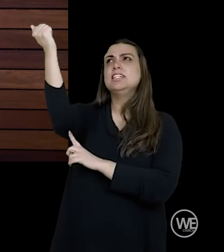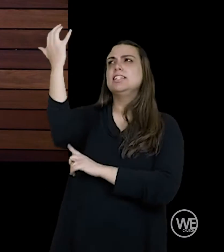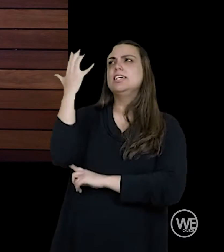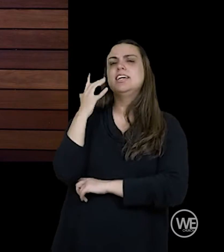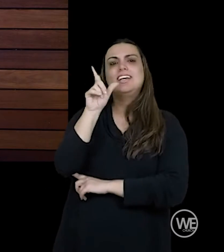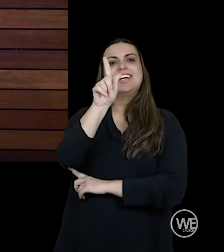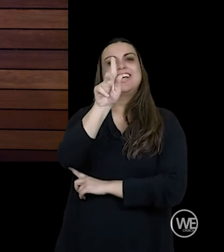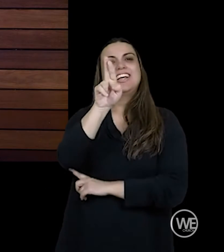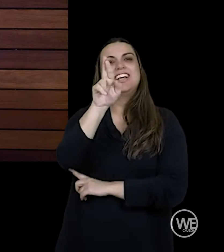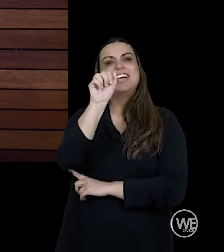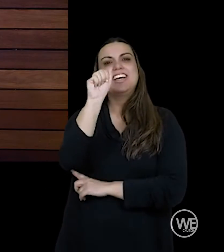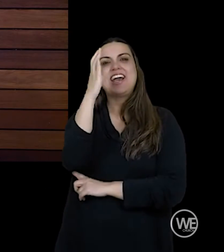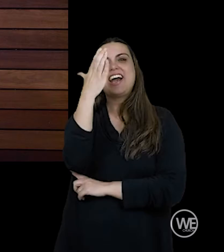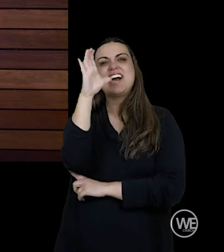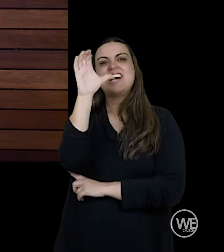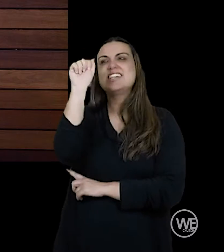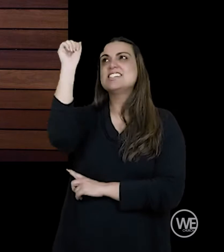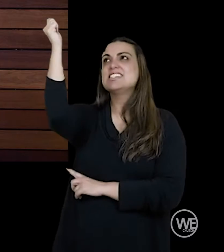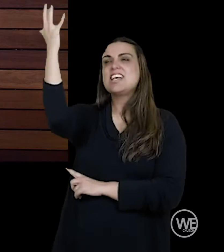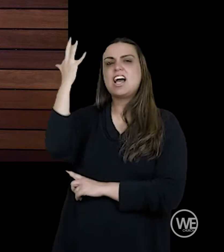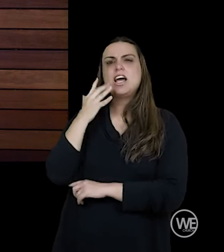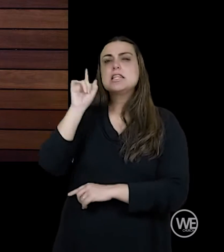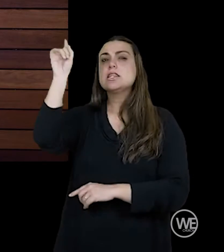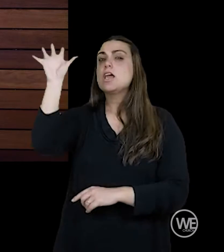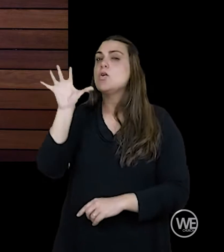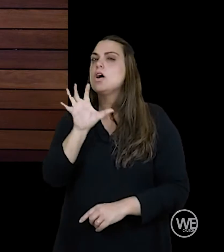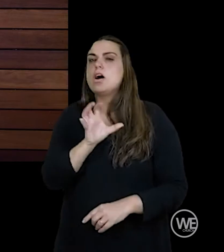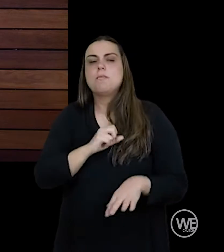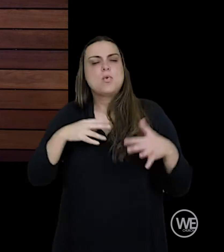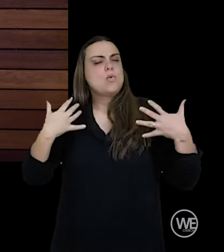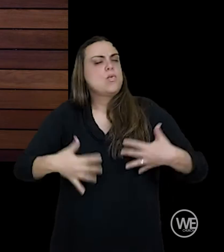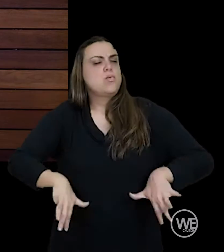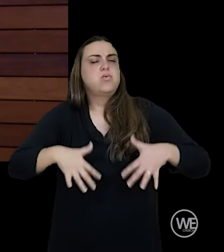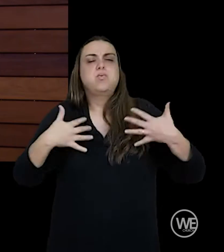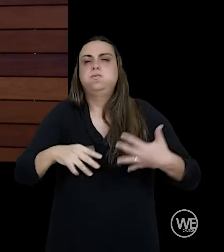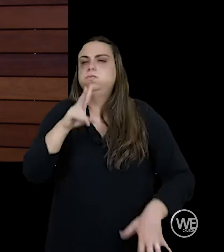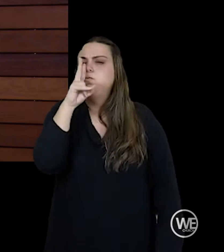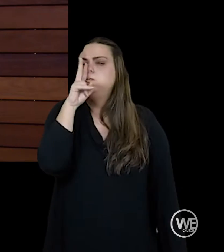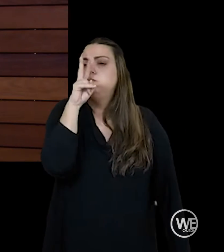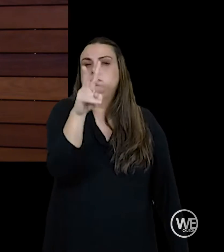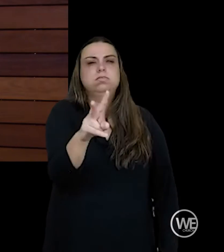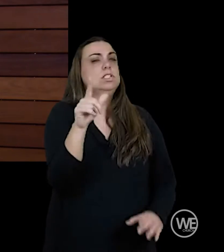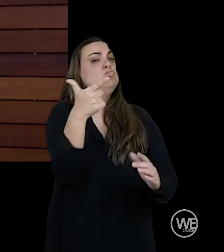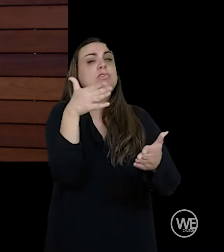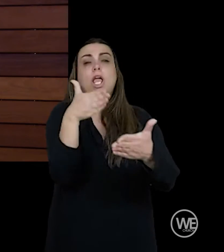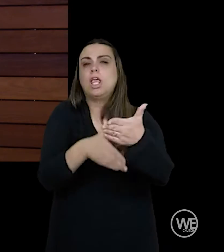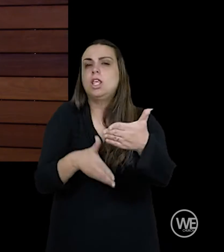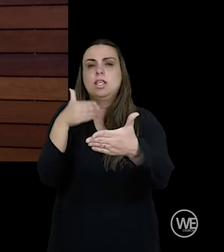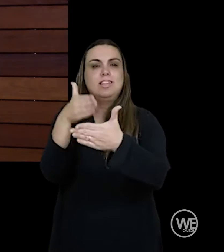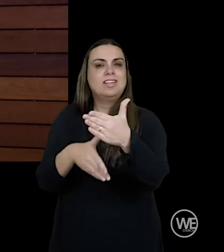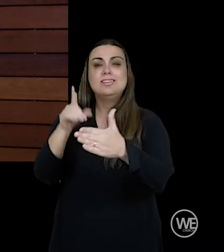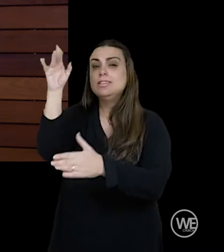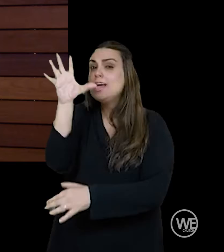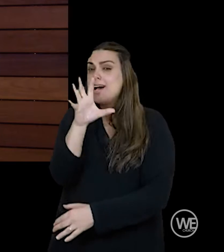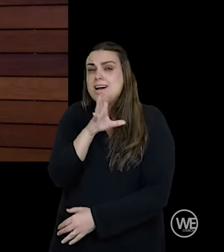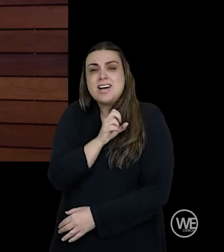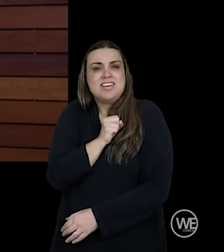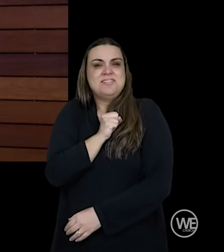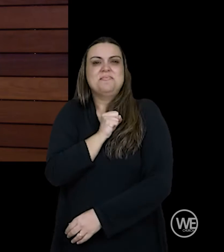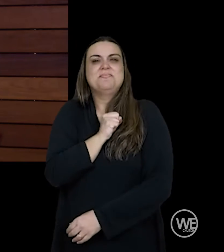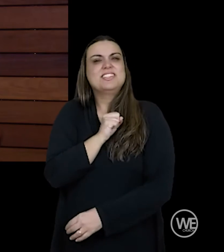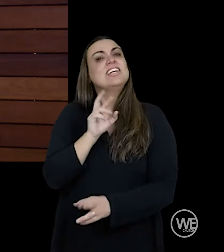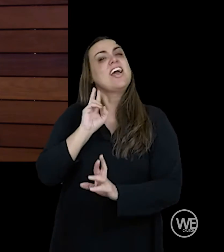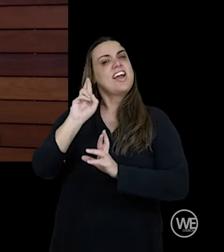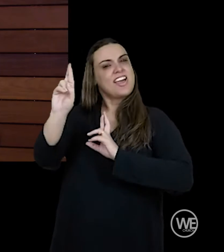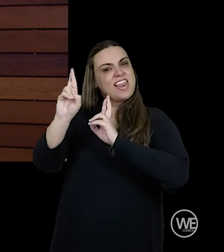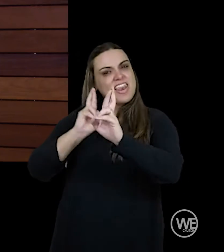gente consegue compreender o amor incondicional de Deus para a nossa vida. Então, tem uma relação muito